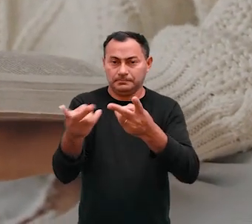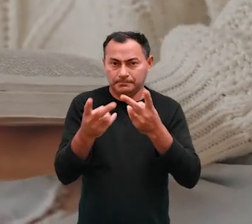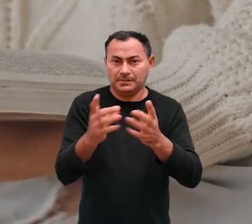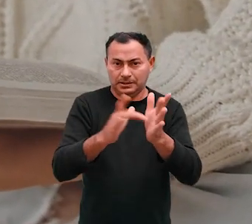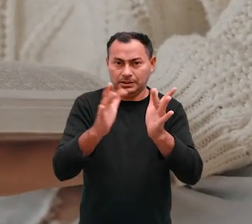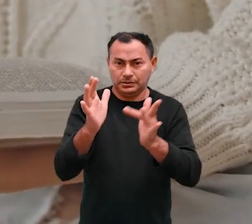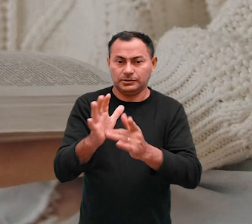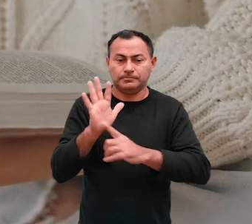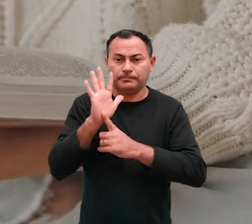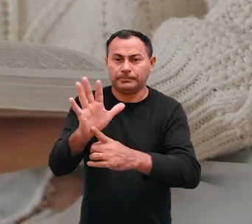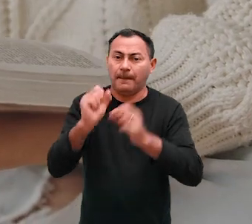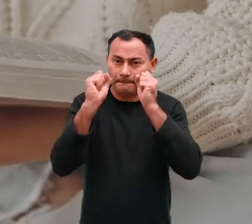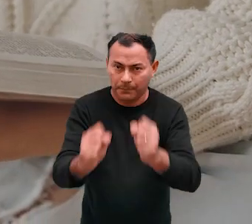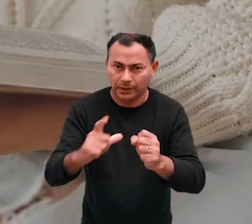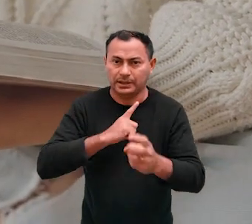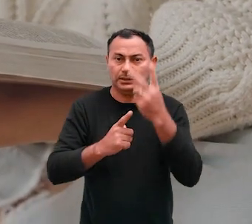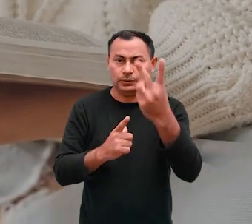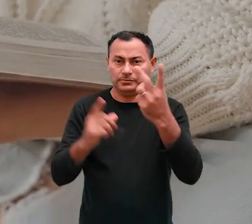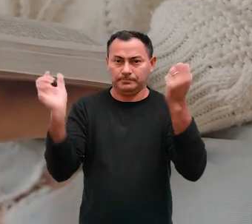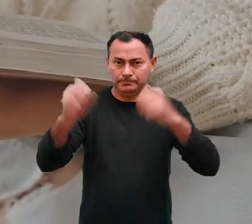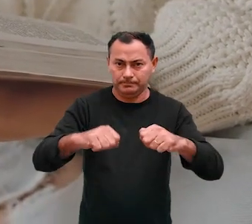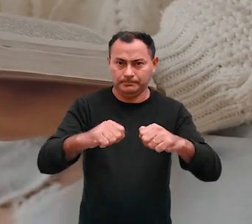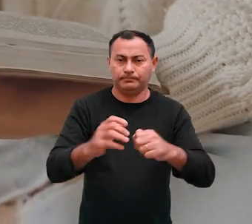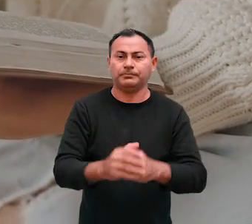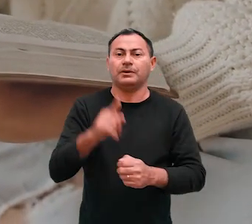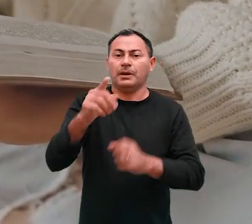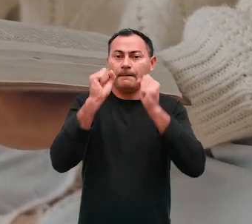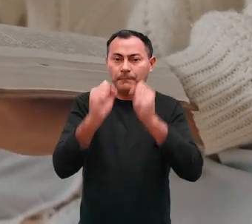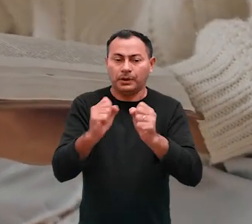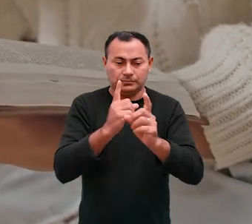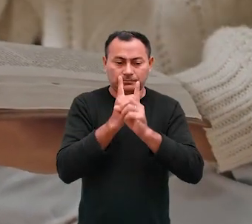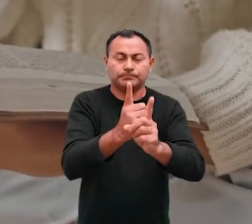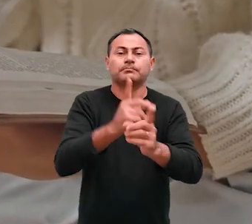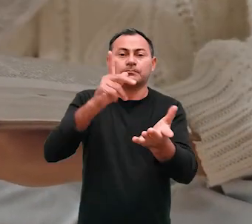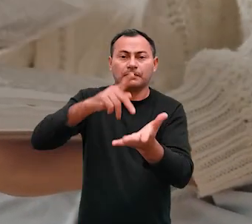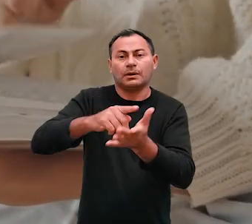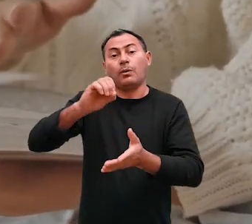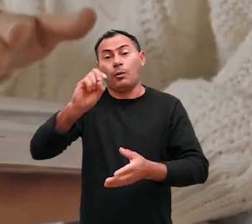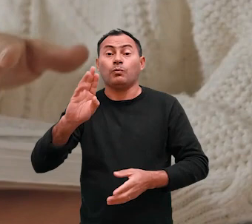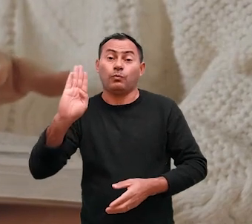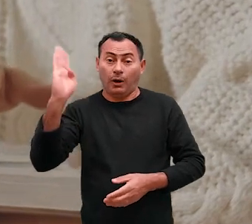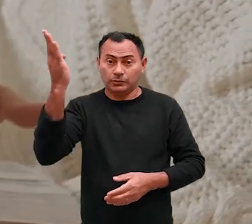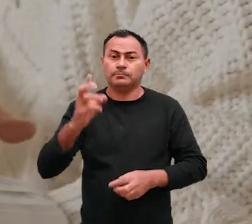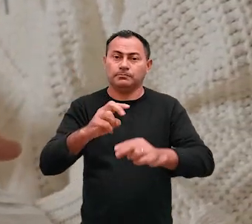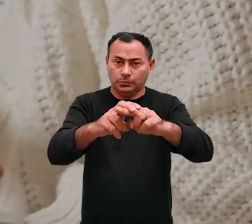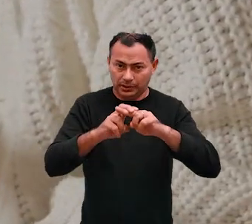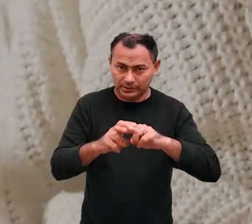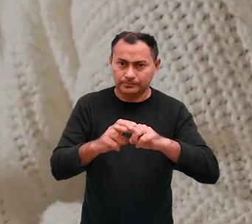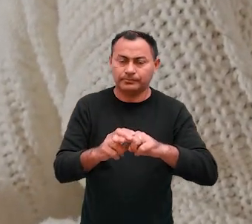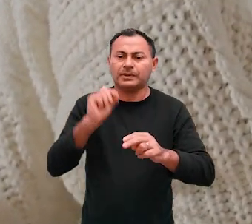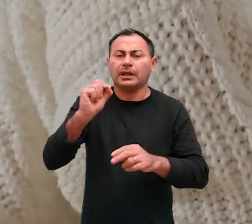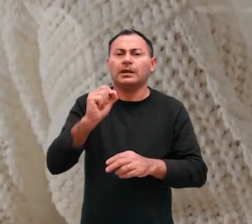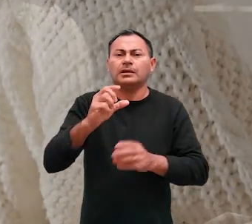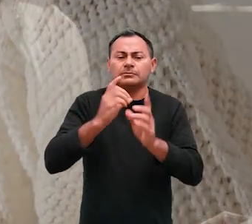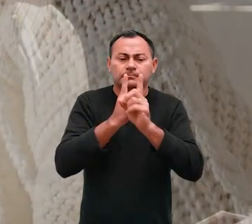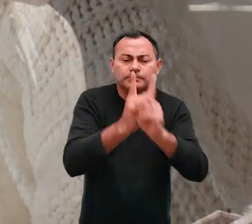convite, Jesus está mostrando que pode haver duas possibilidades. Você pode ser um discípulo verdadeiro ou falso. Por isso, que